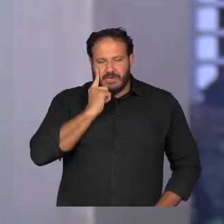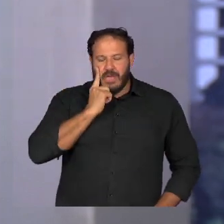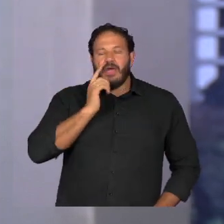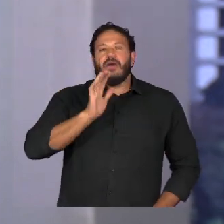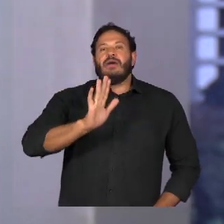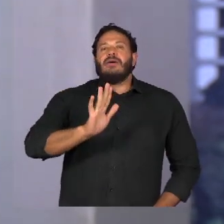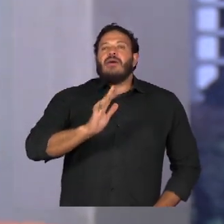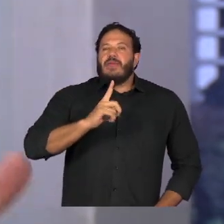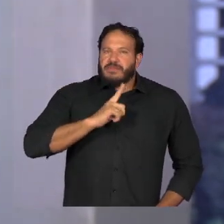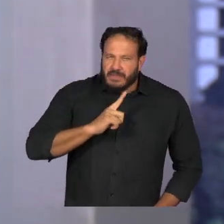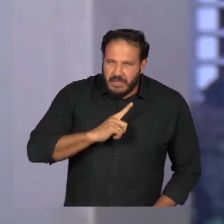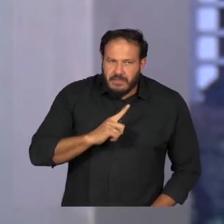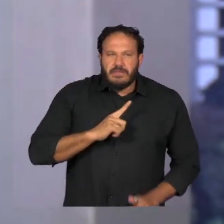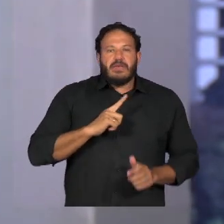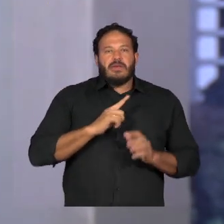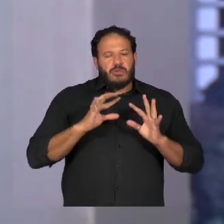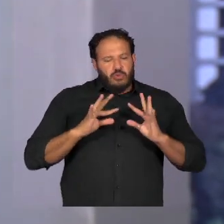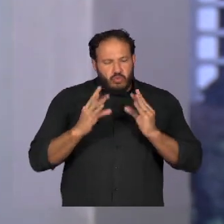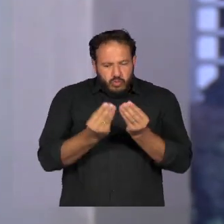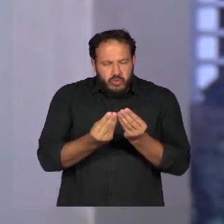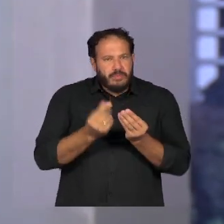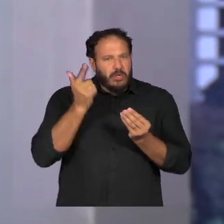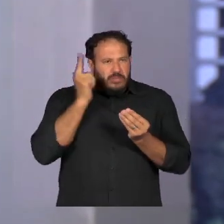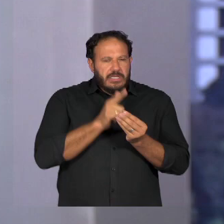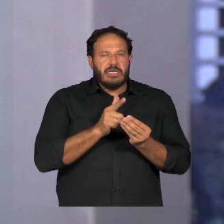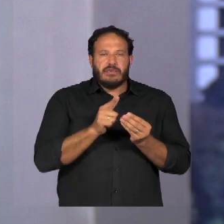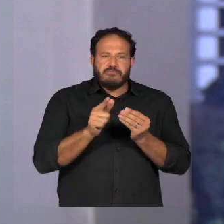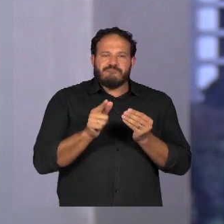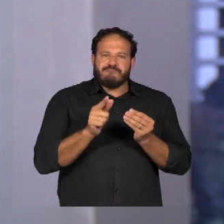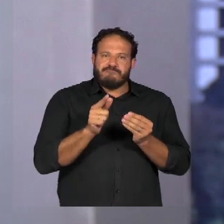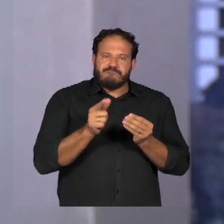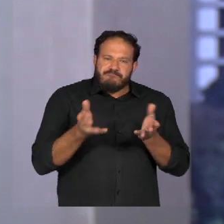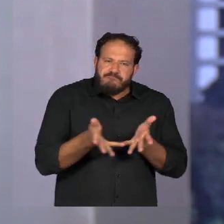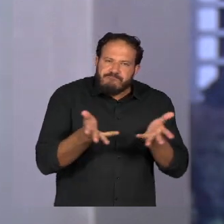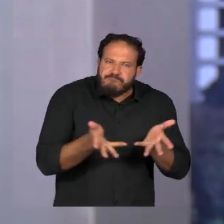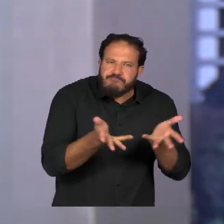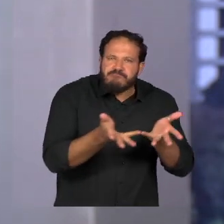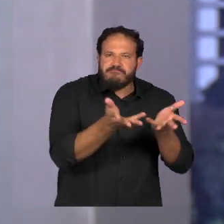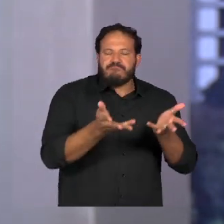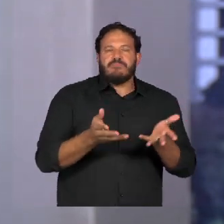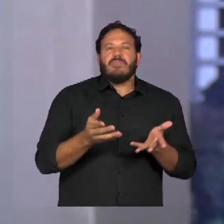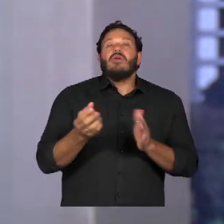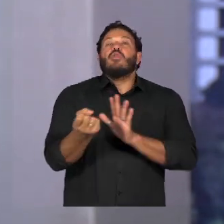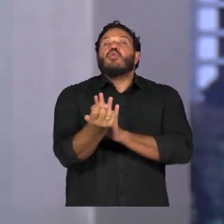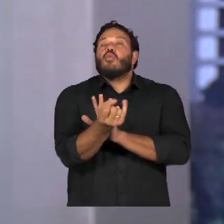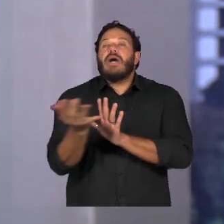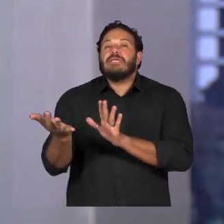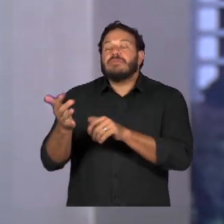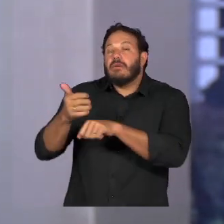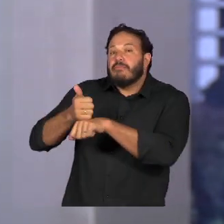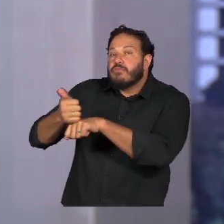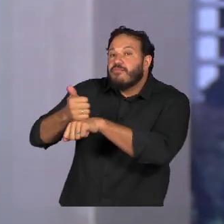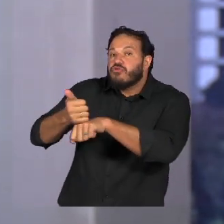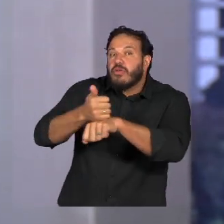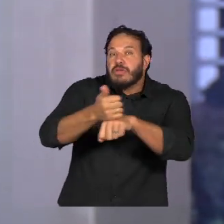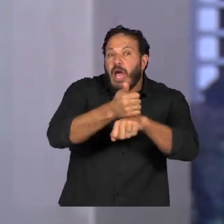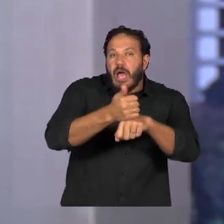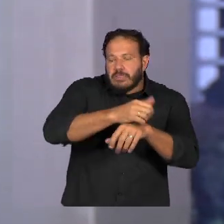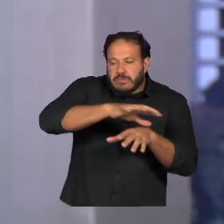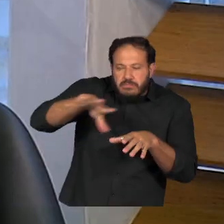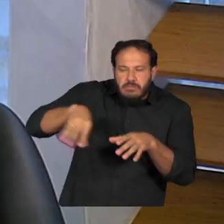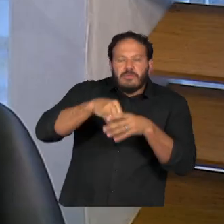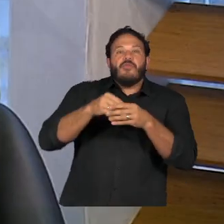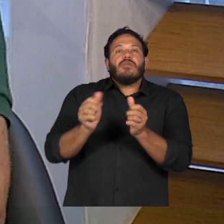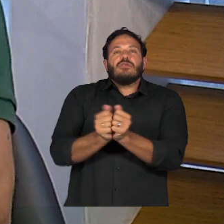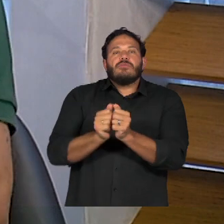que ter de tudo para abastecer isso certo Quais são os profissionais envolvidos nessa integralidade